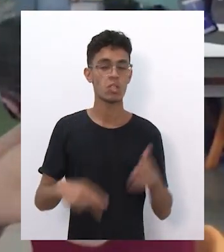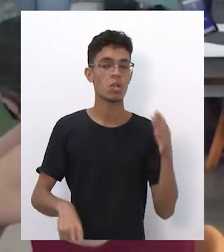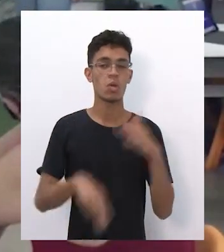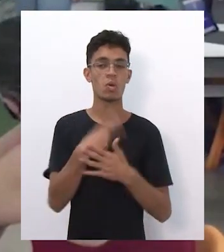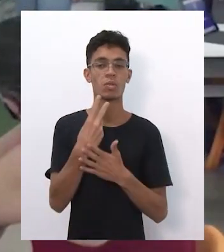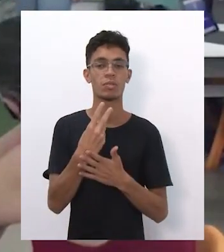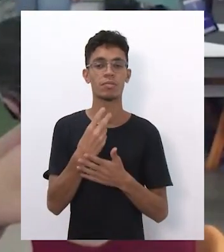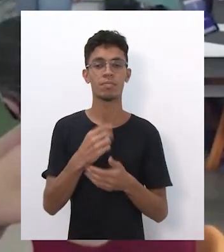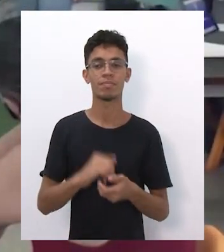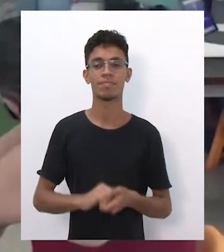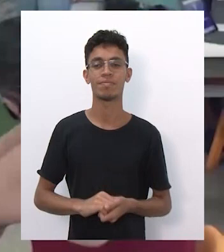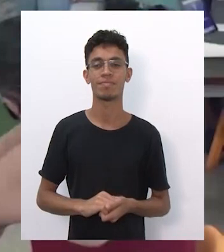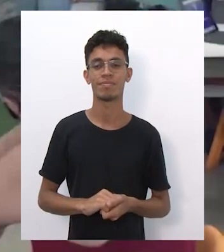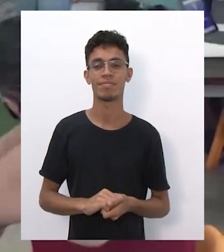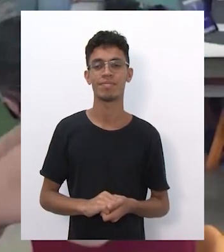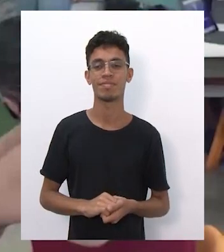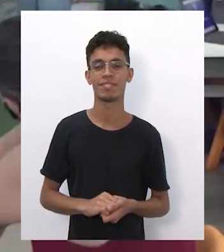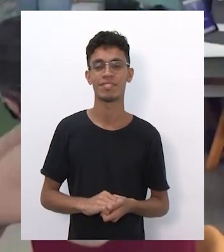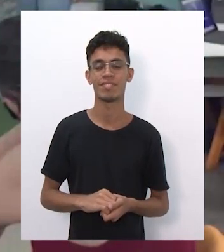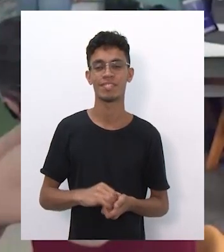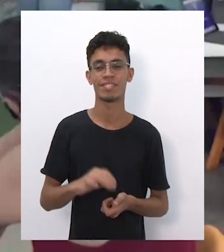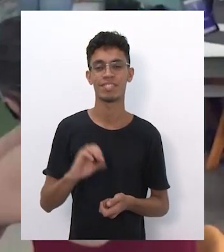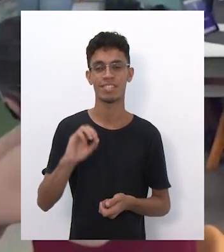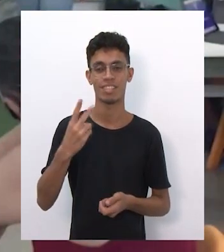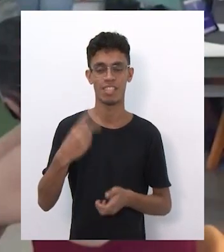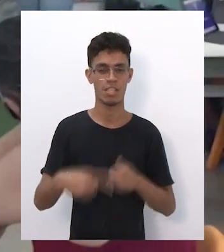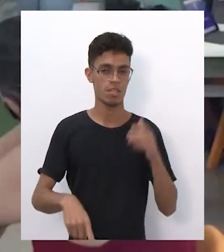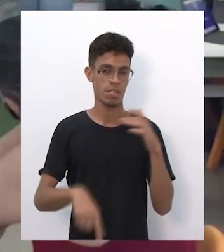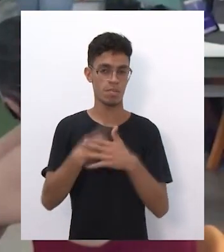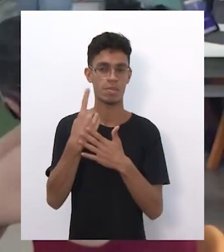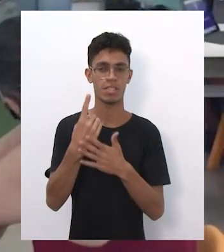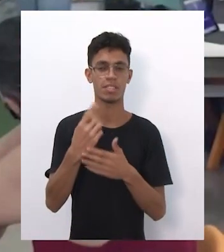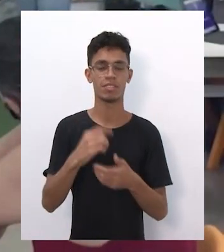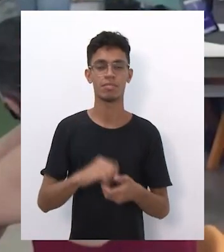lugar, Grima. Em primeiríssimo lugar,